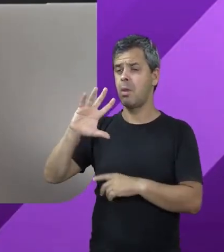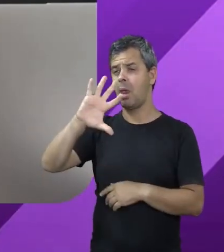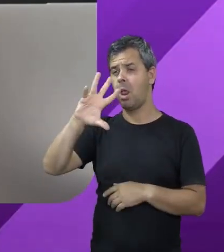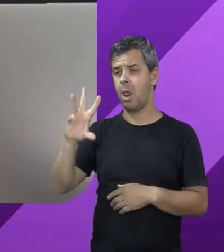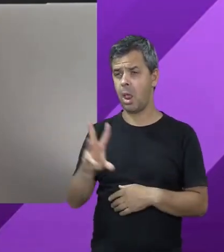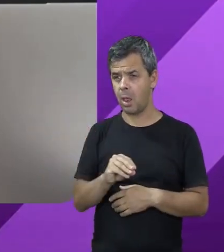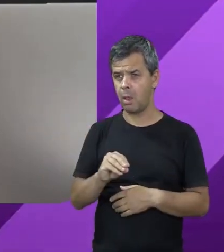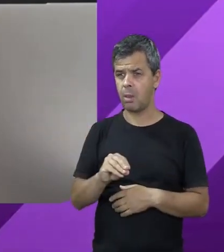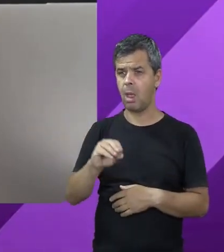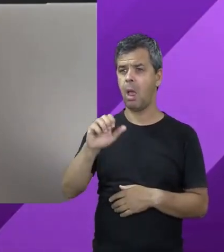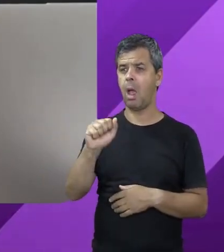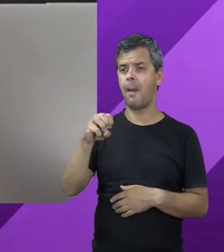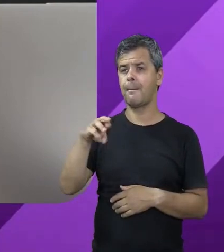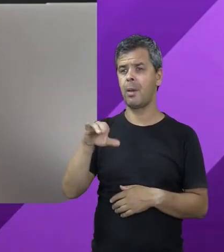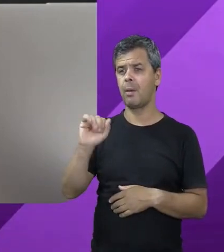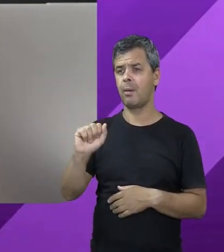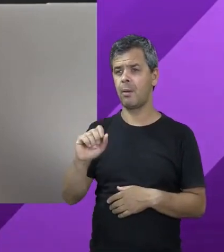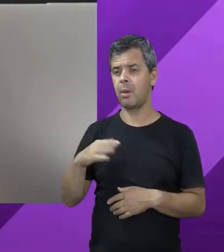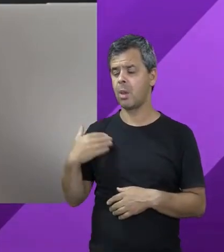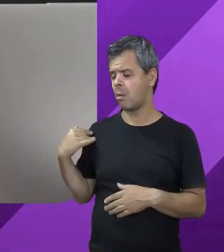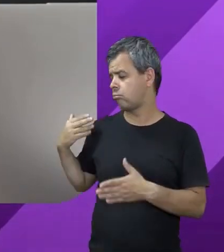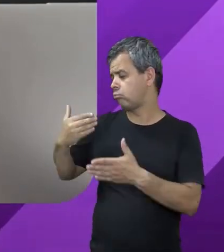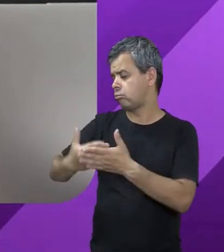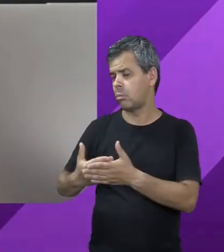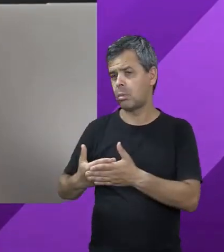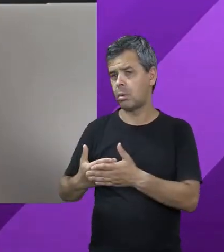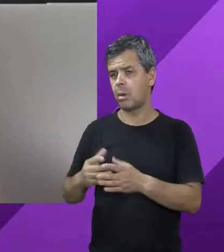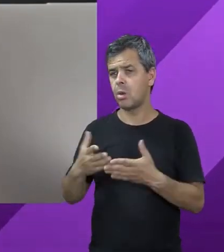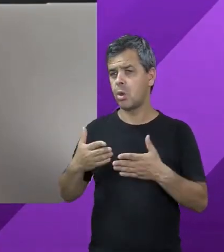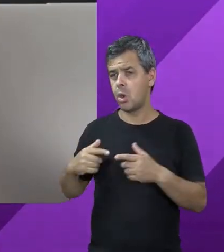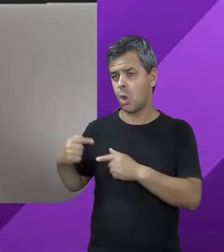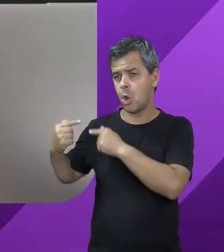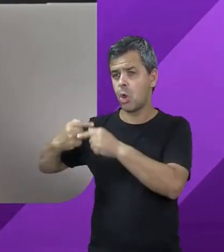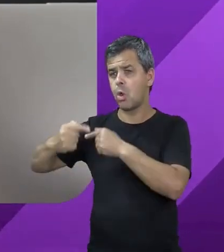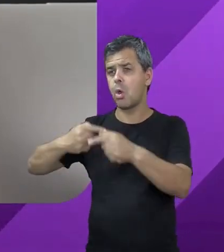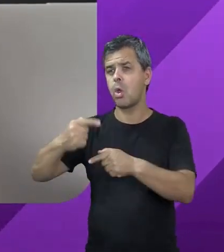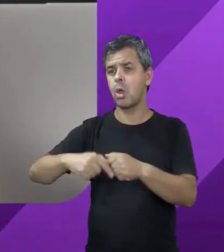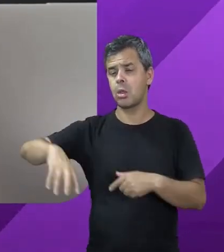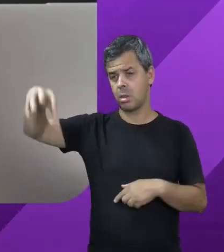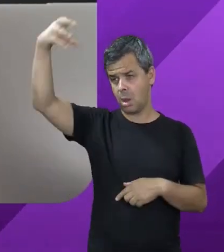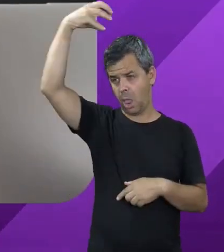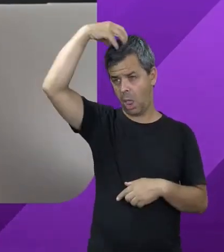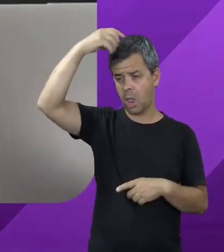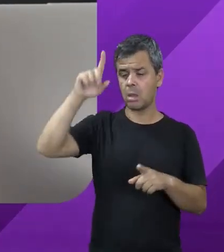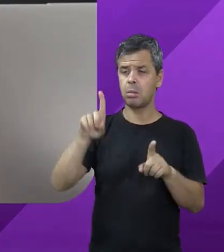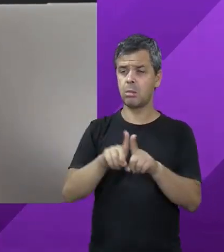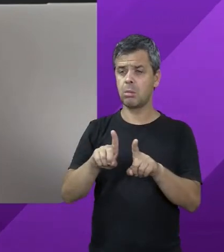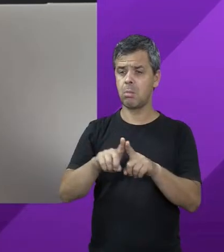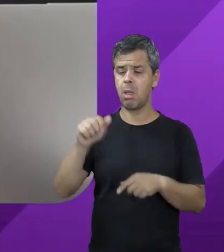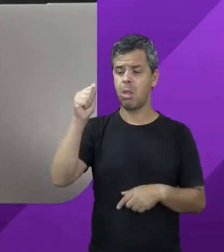somos americanas, é de lá a nossa origem. Nós somos descendentes de reis e rainhas, não do que